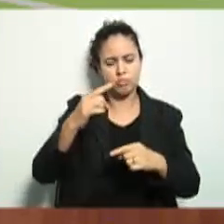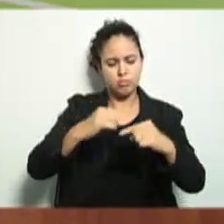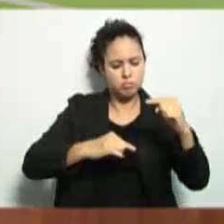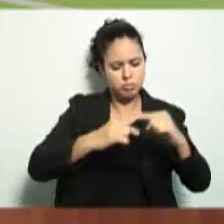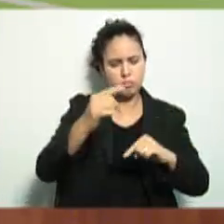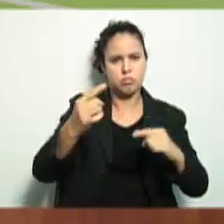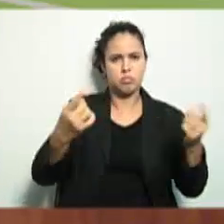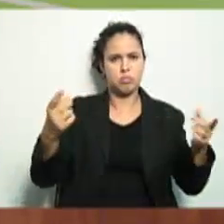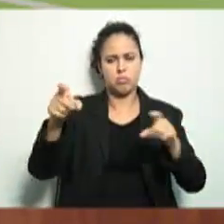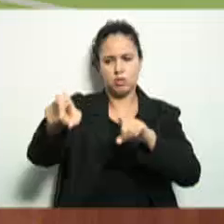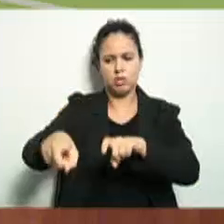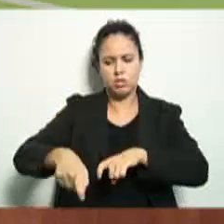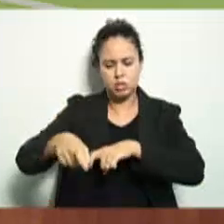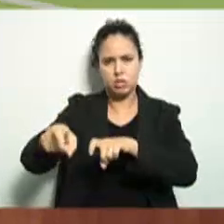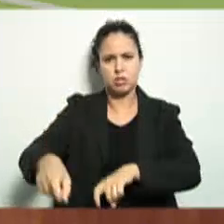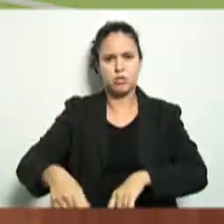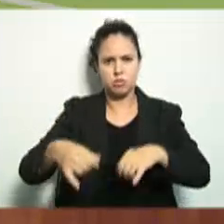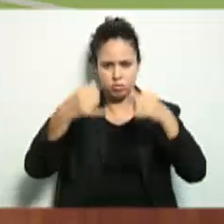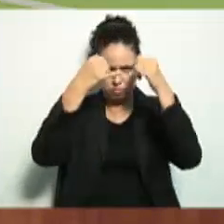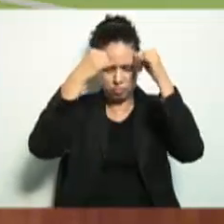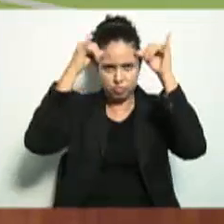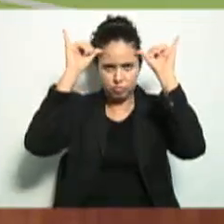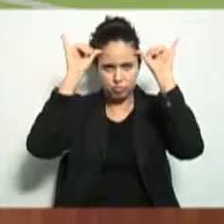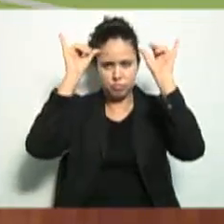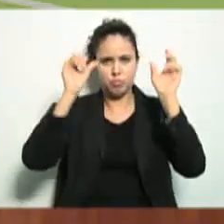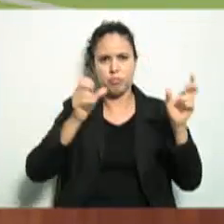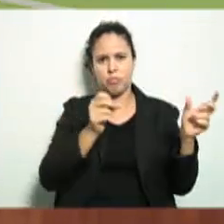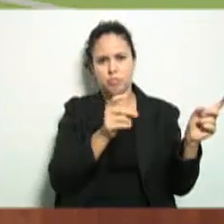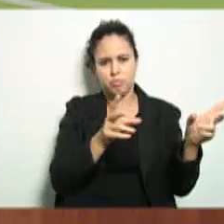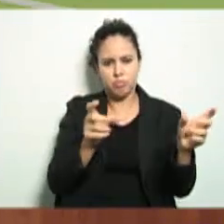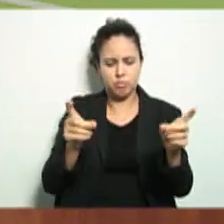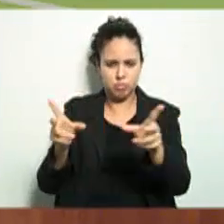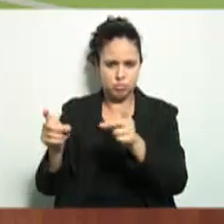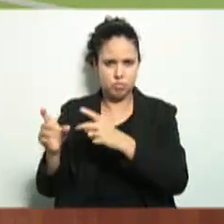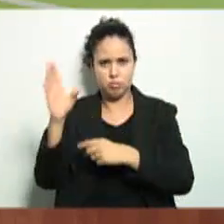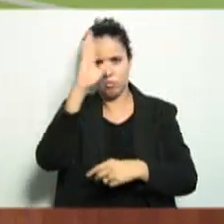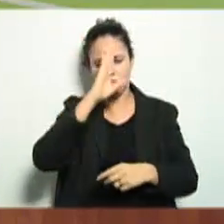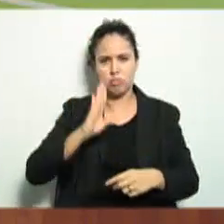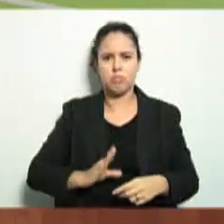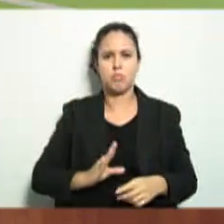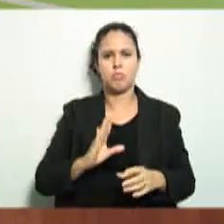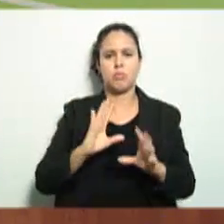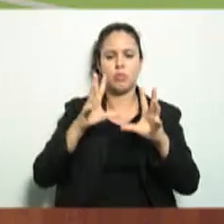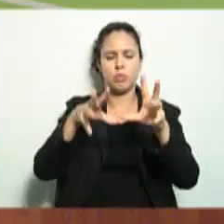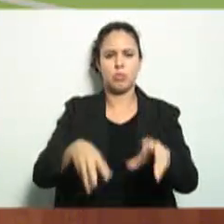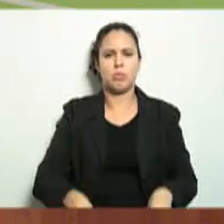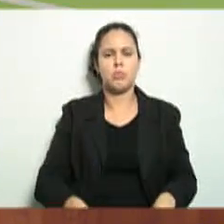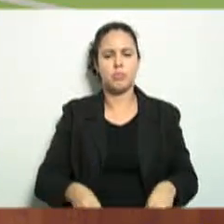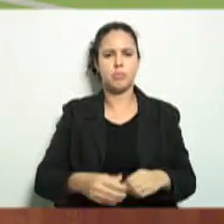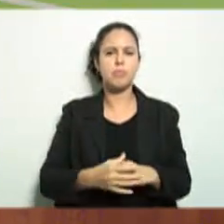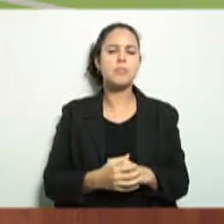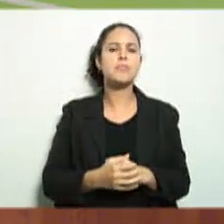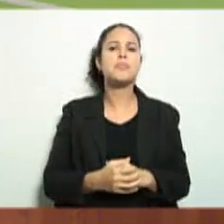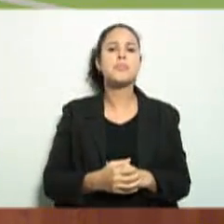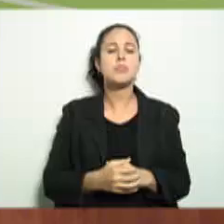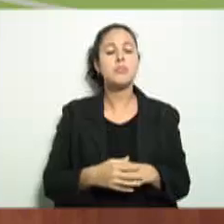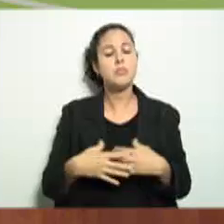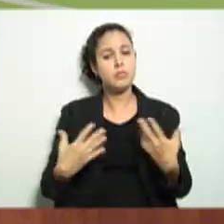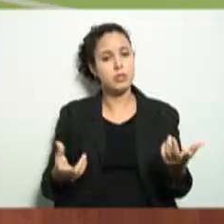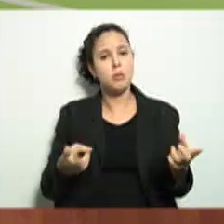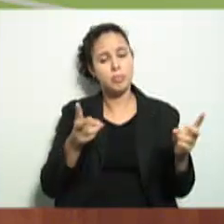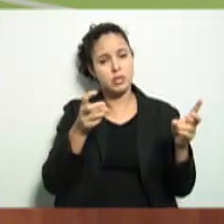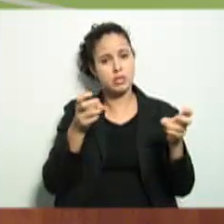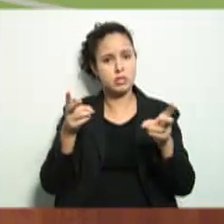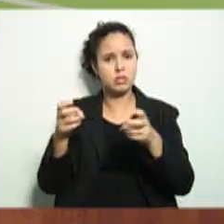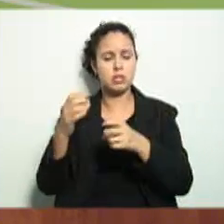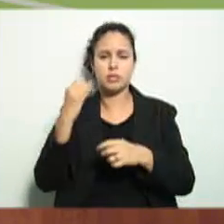e agrícola, quando a gente vai falar numa situação de nação, né, de Brasil, a nível de Brasil. Então veja quanto